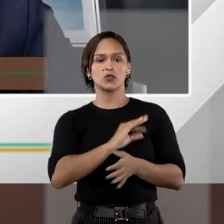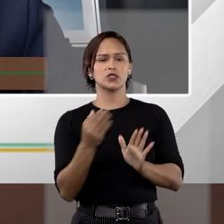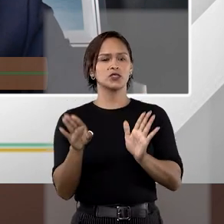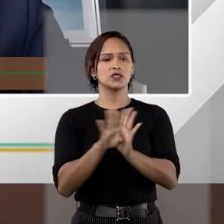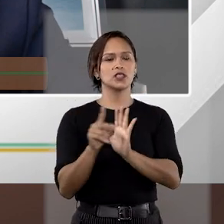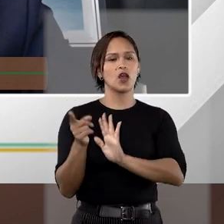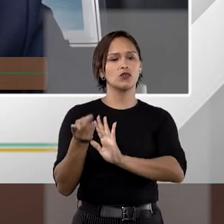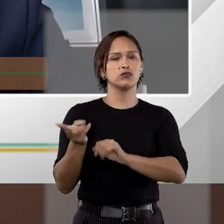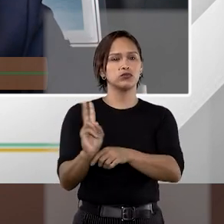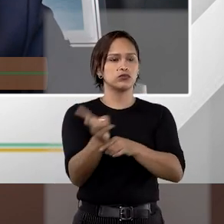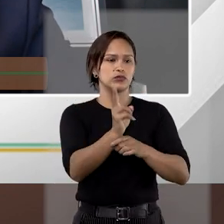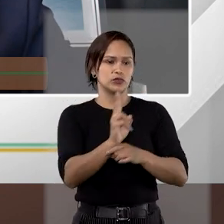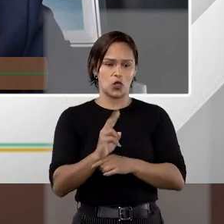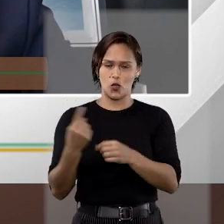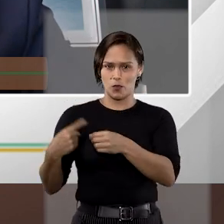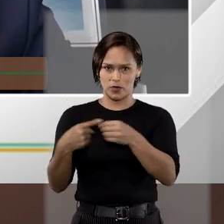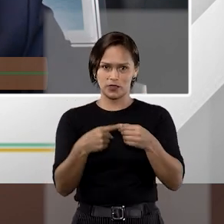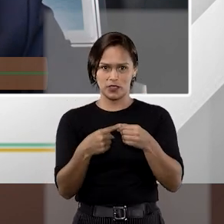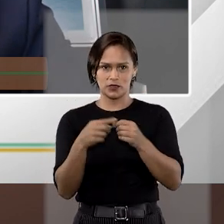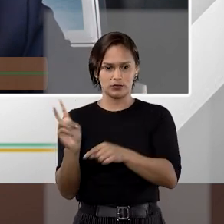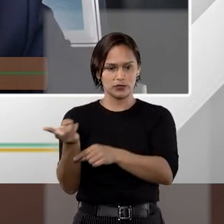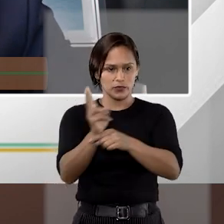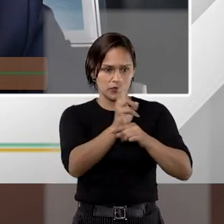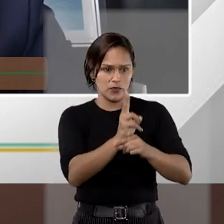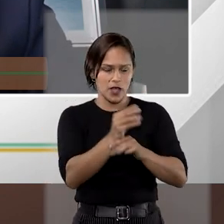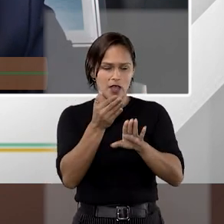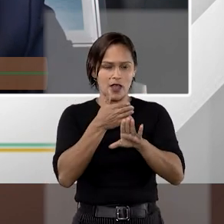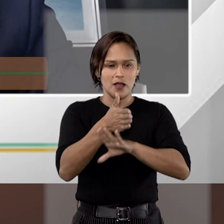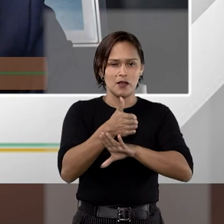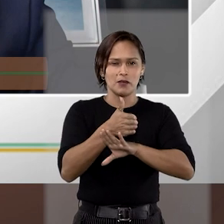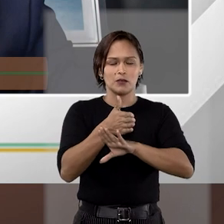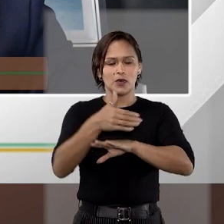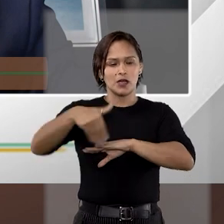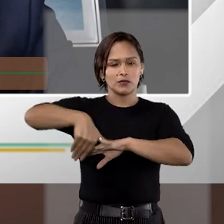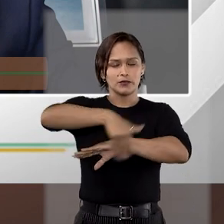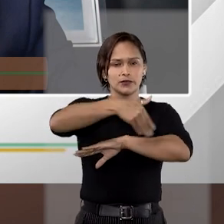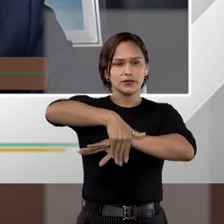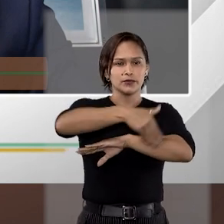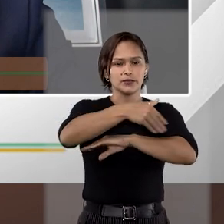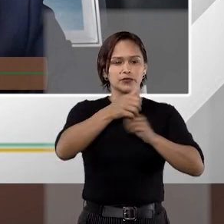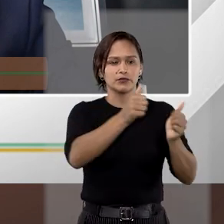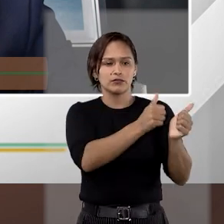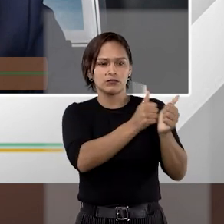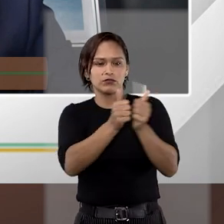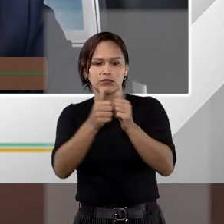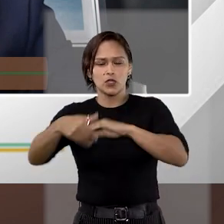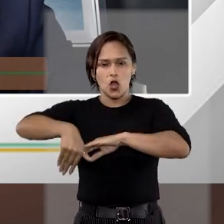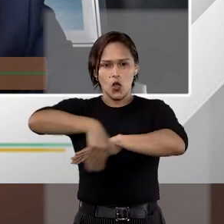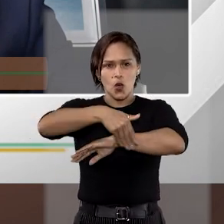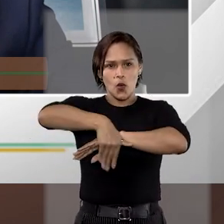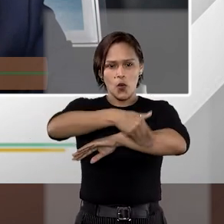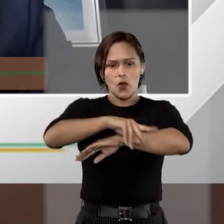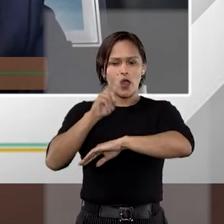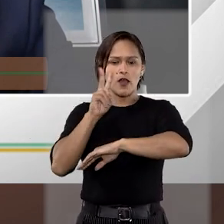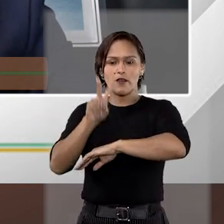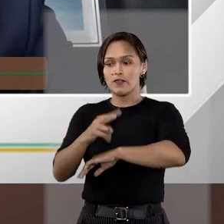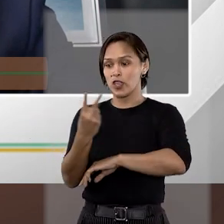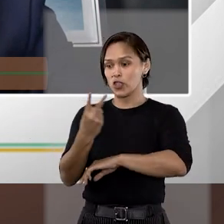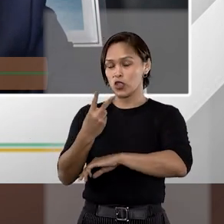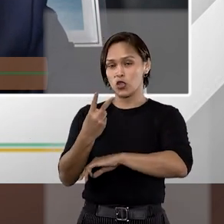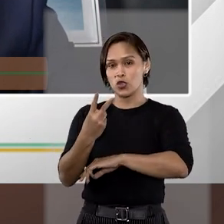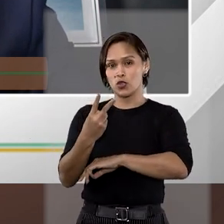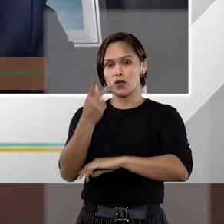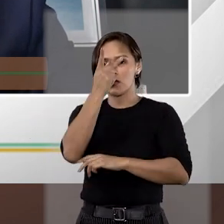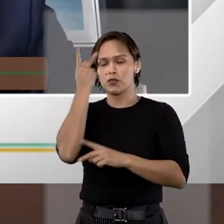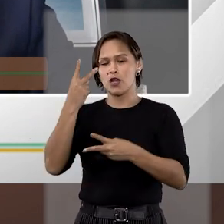polícia militar está fazendo suas rondas pela cidade e passa ao lado da está passando na rua e ao lado ver